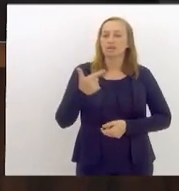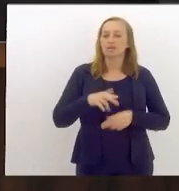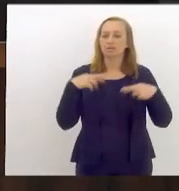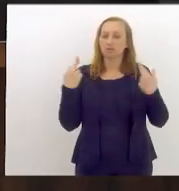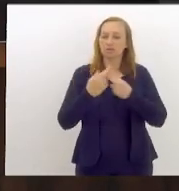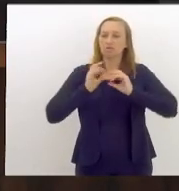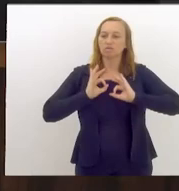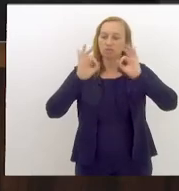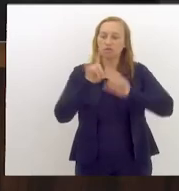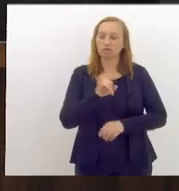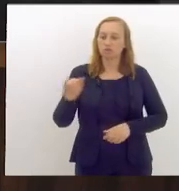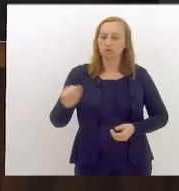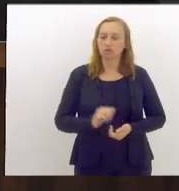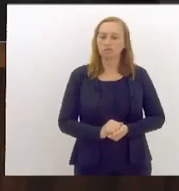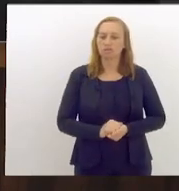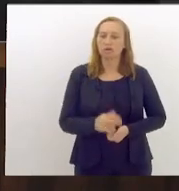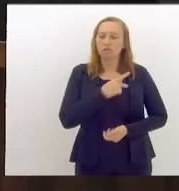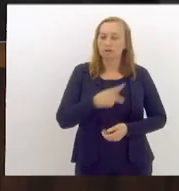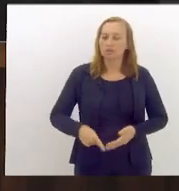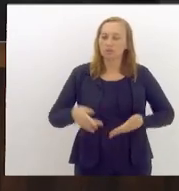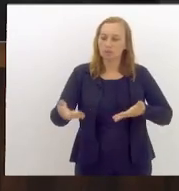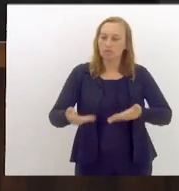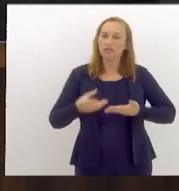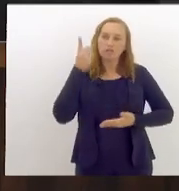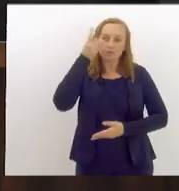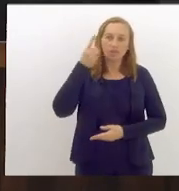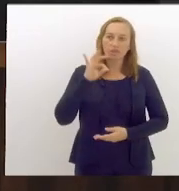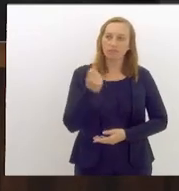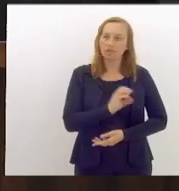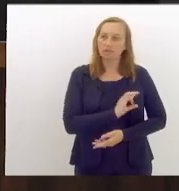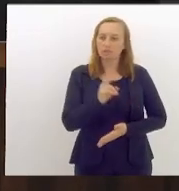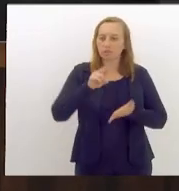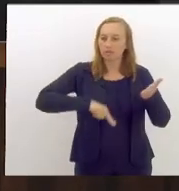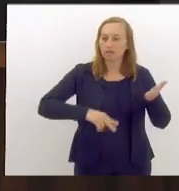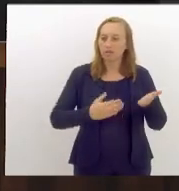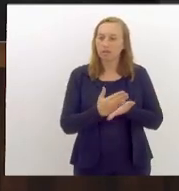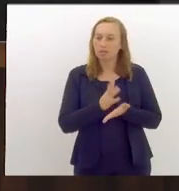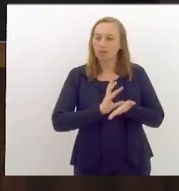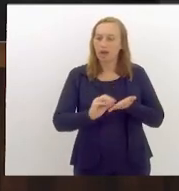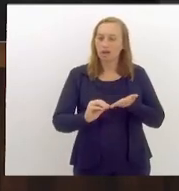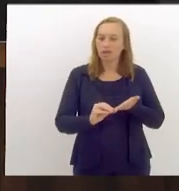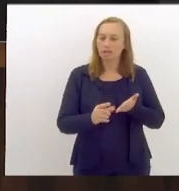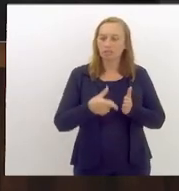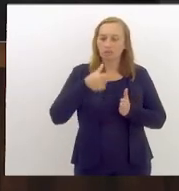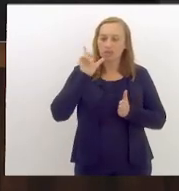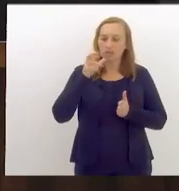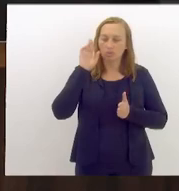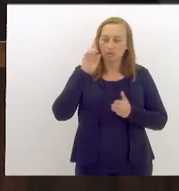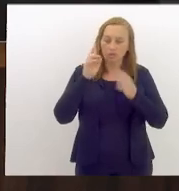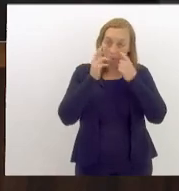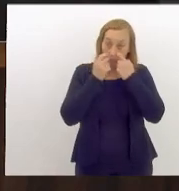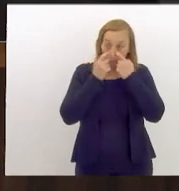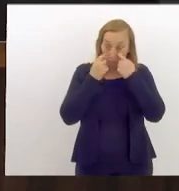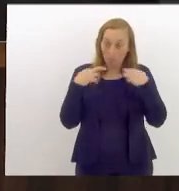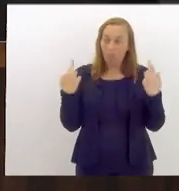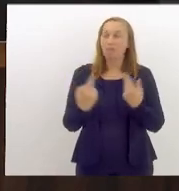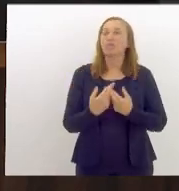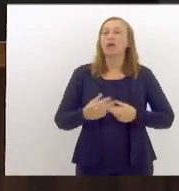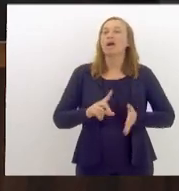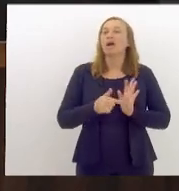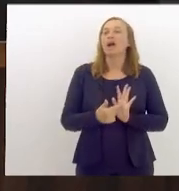segunda sessão extraordinária do dia presidência é convidada Marta Rocha para fazer a leitura da ata da sessão anterior